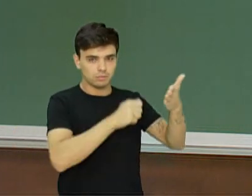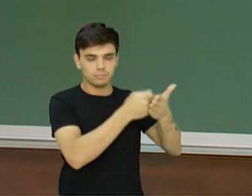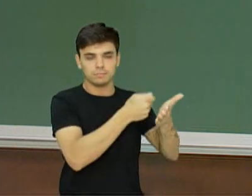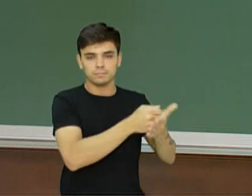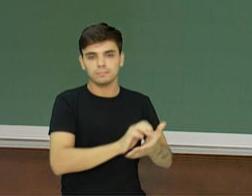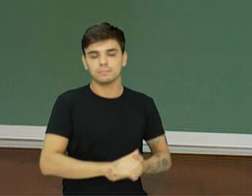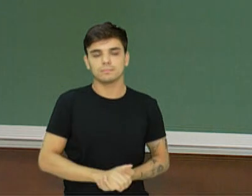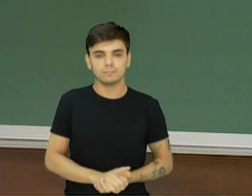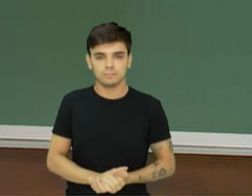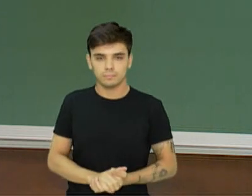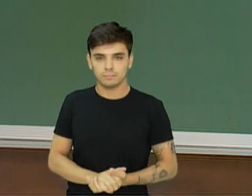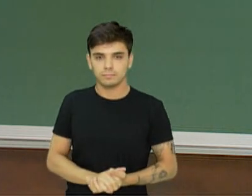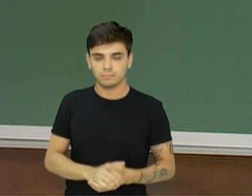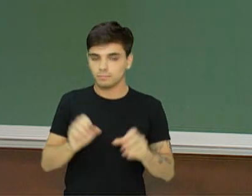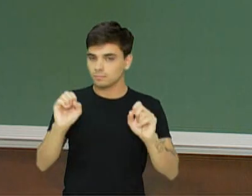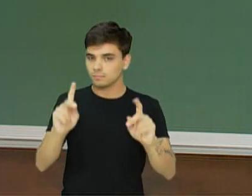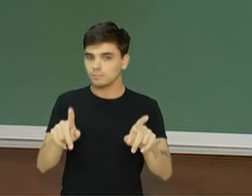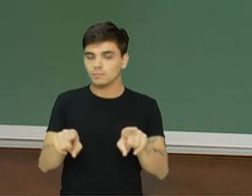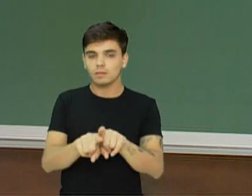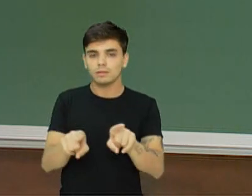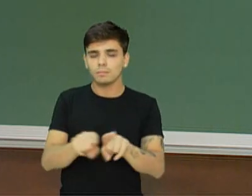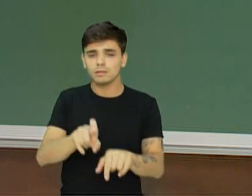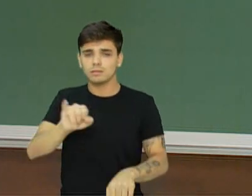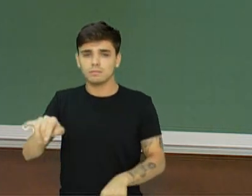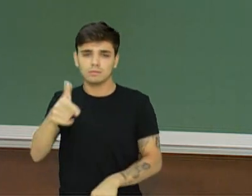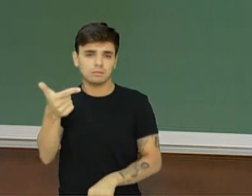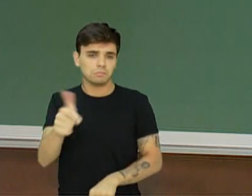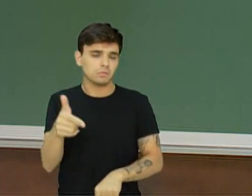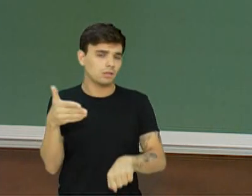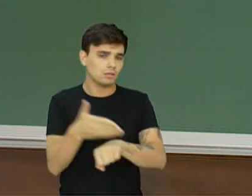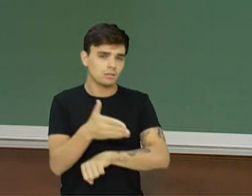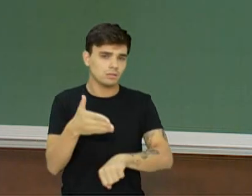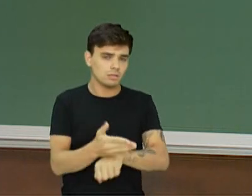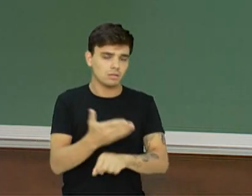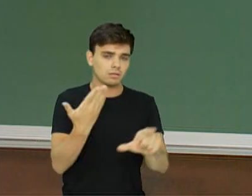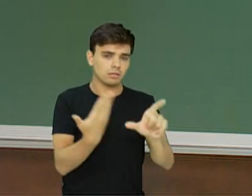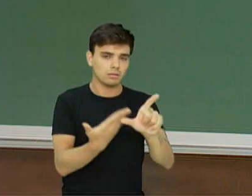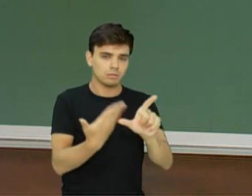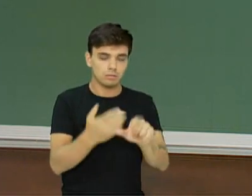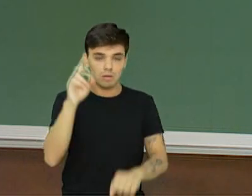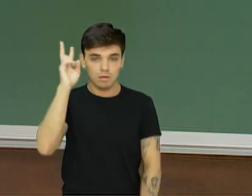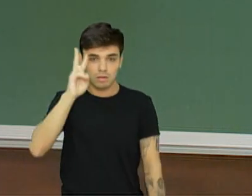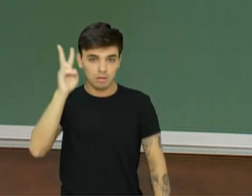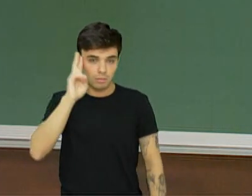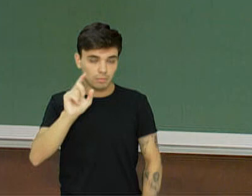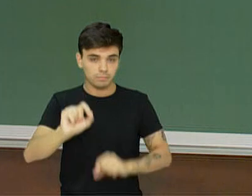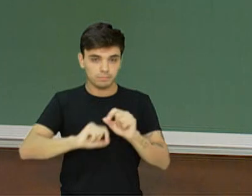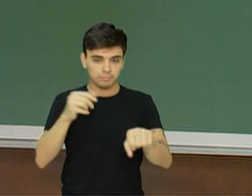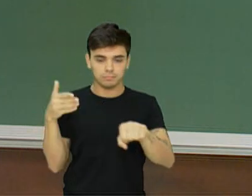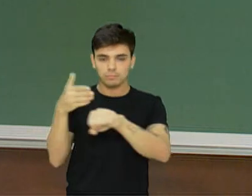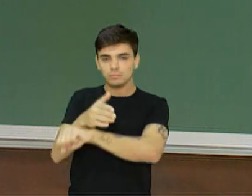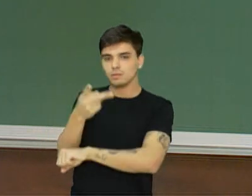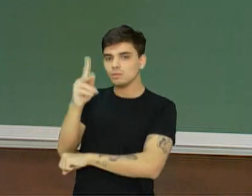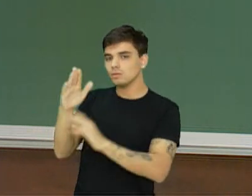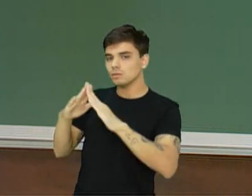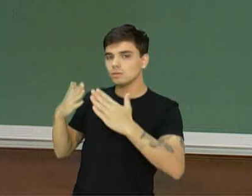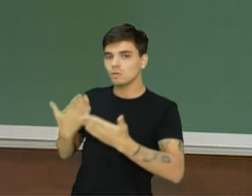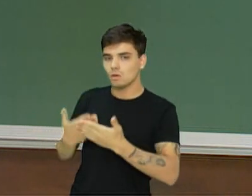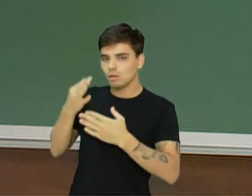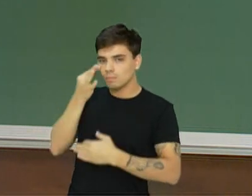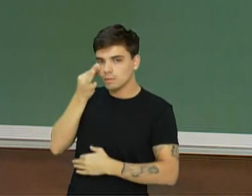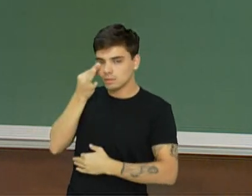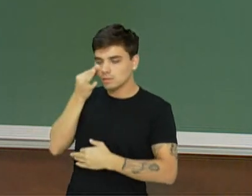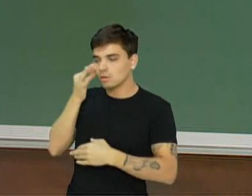atividades obrigatórias, ok? E caso você não tenha acesso ao Classroom, lembre-se, vá até a sua escola